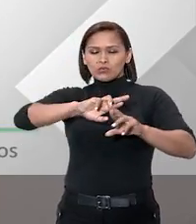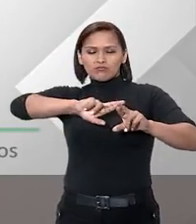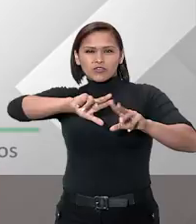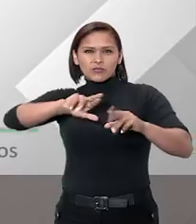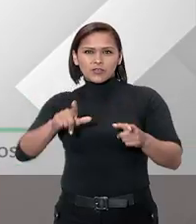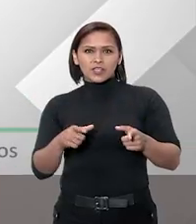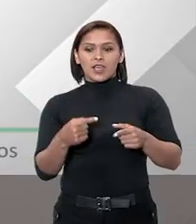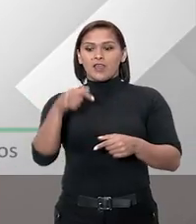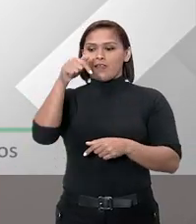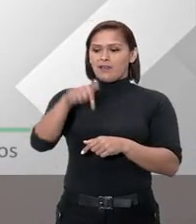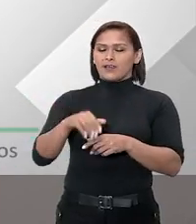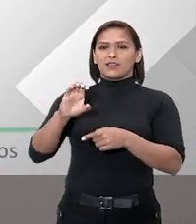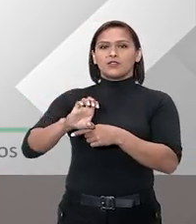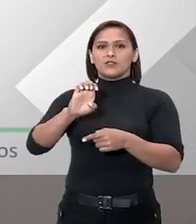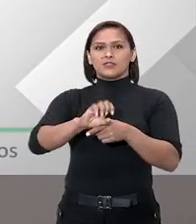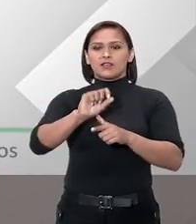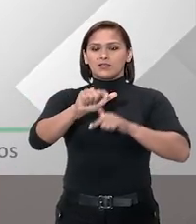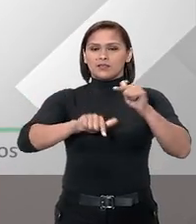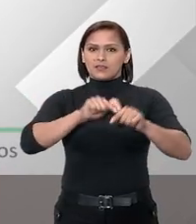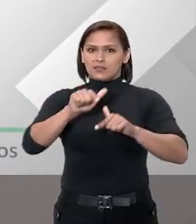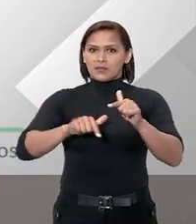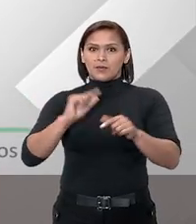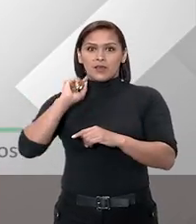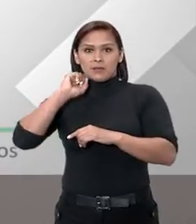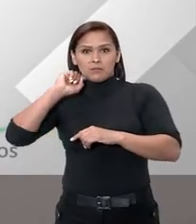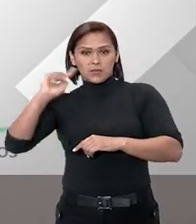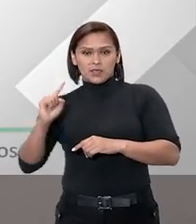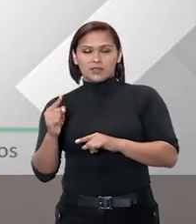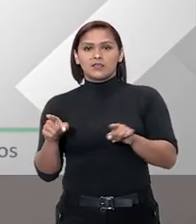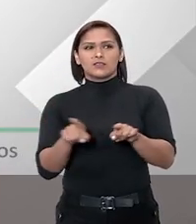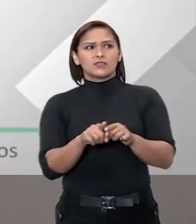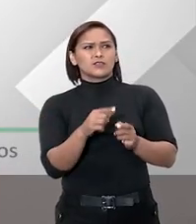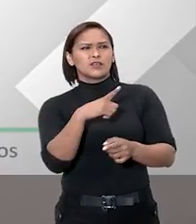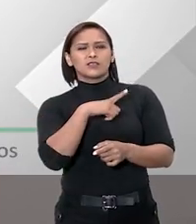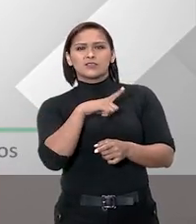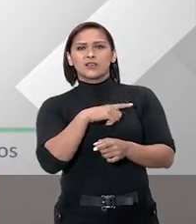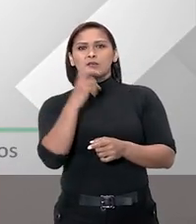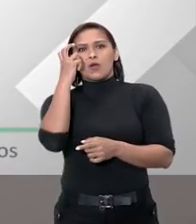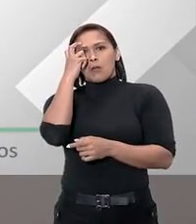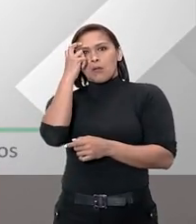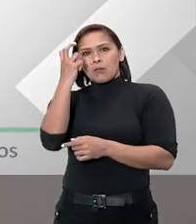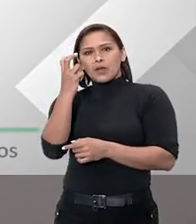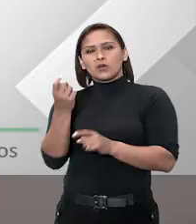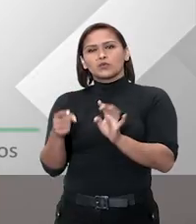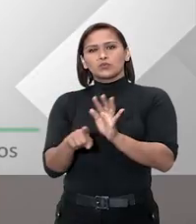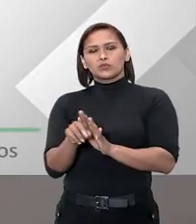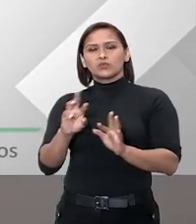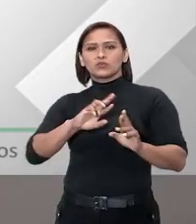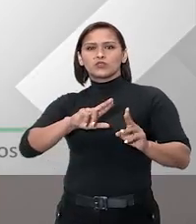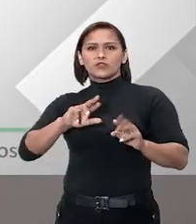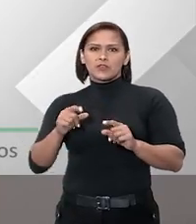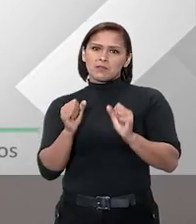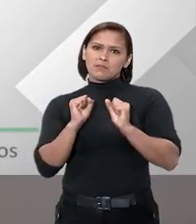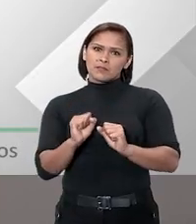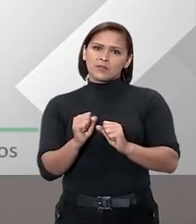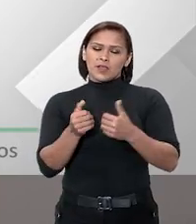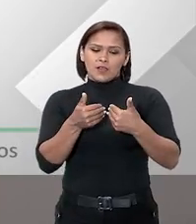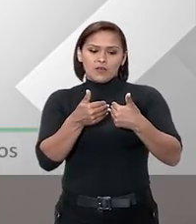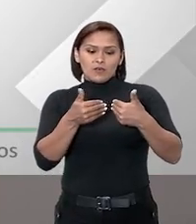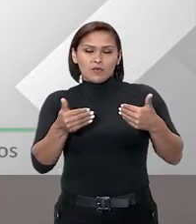grande. No meu estado, onde que eu atuo atualmente, Minas Gerais, nós temos a gente pode dizer,